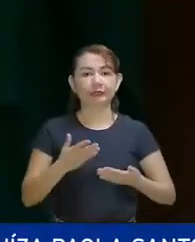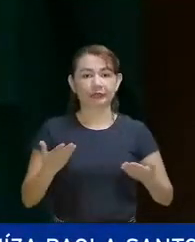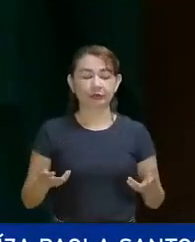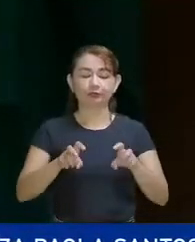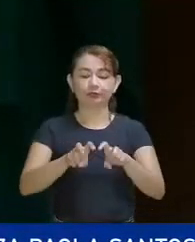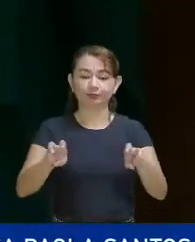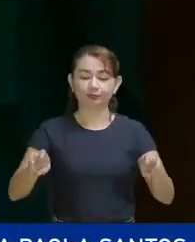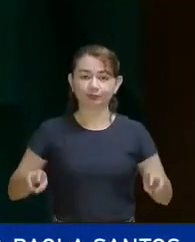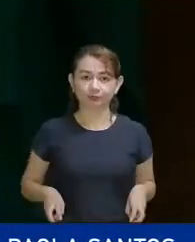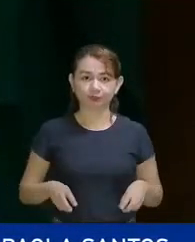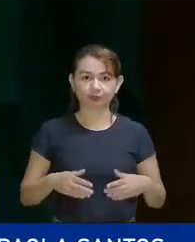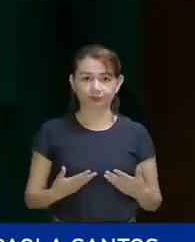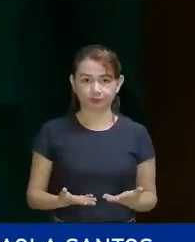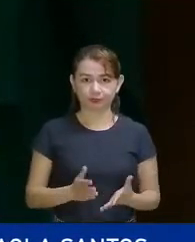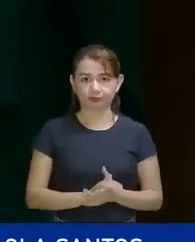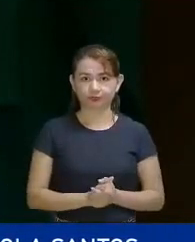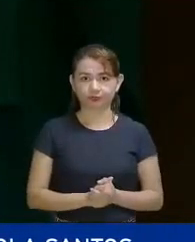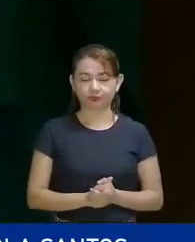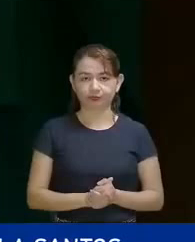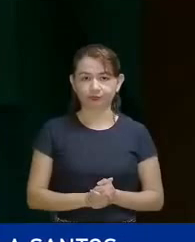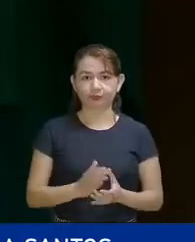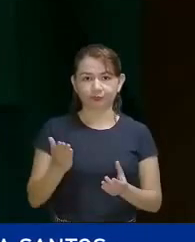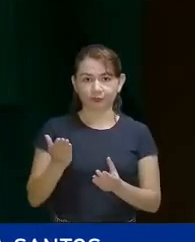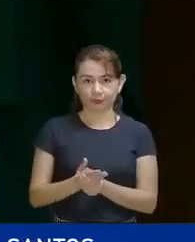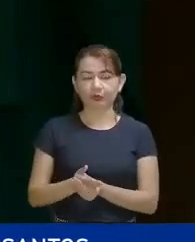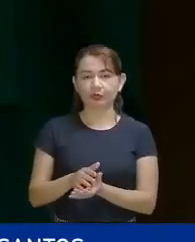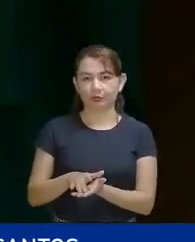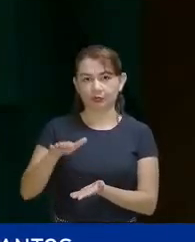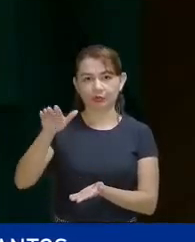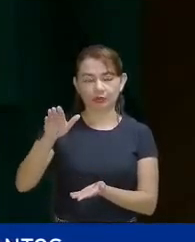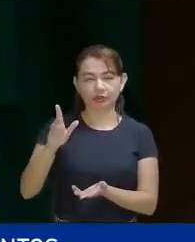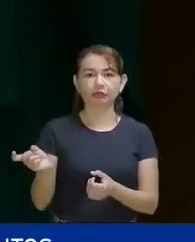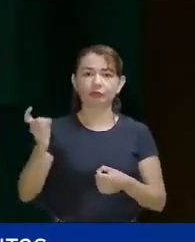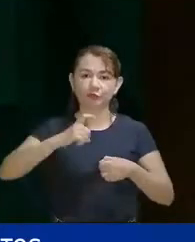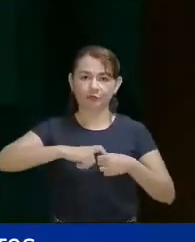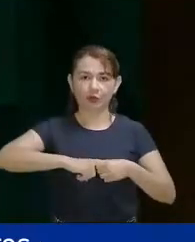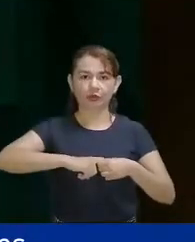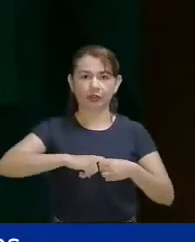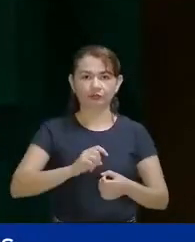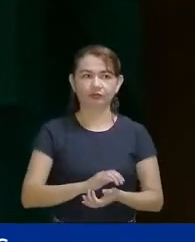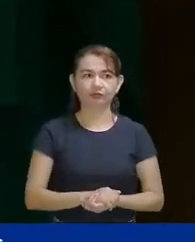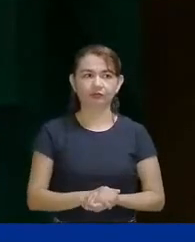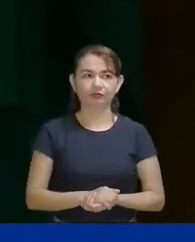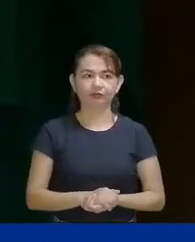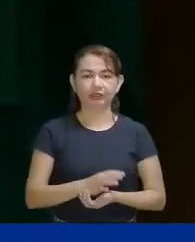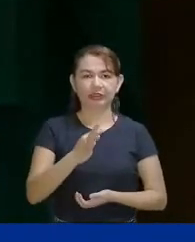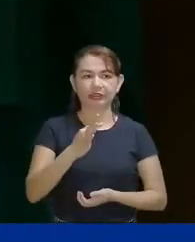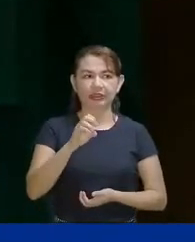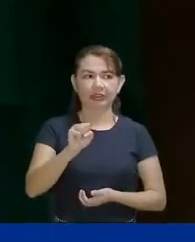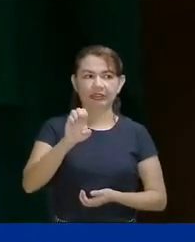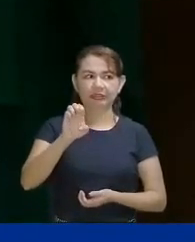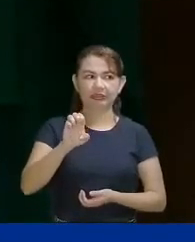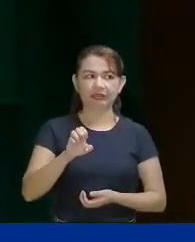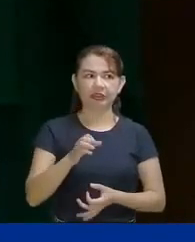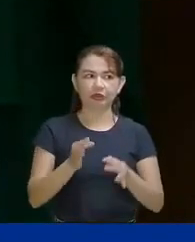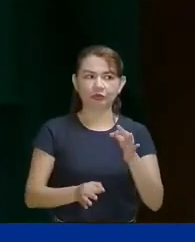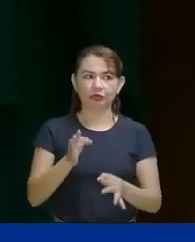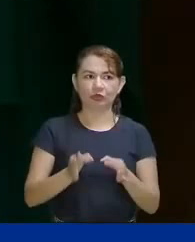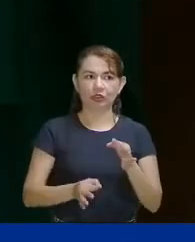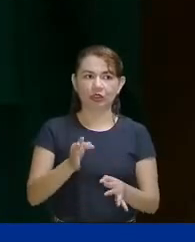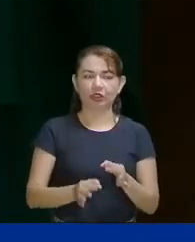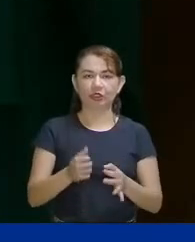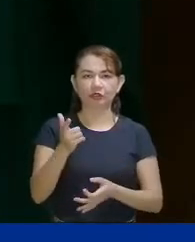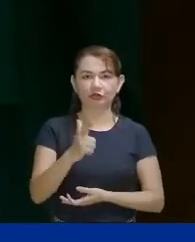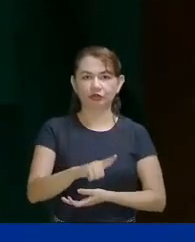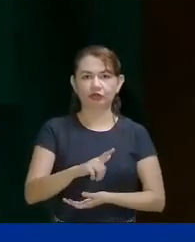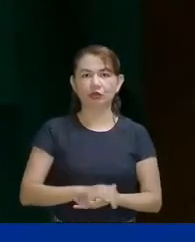Excelências, considerando que esse é mais um dos processos que vem retornando do TSE para rejulgamento,